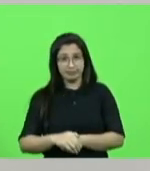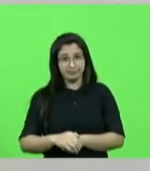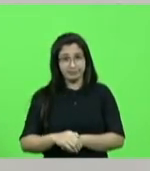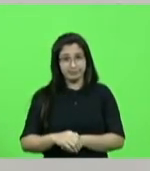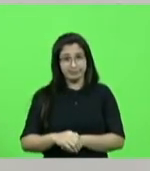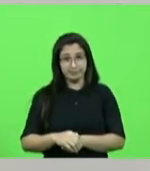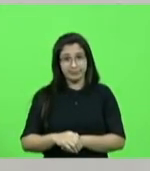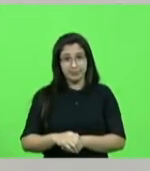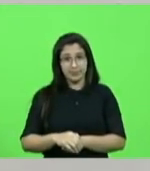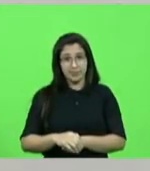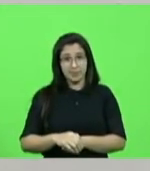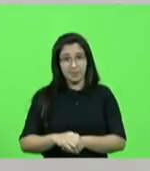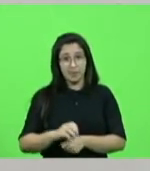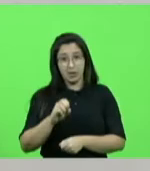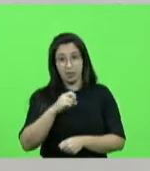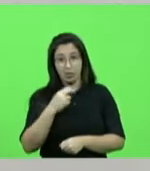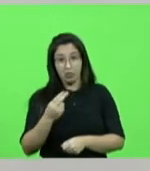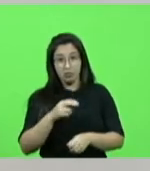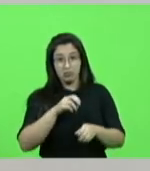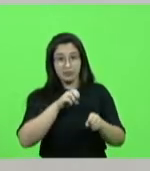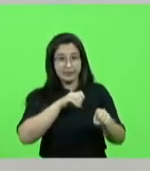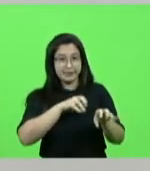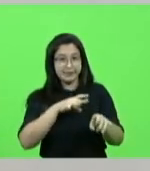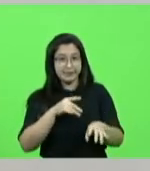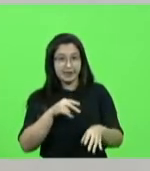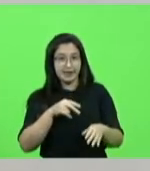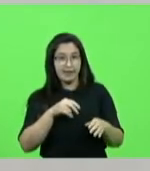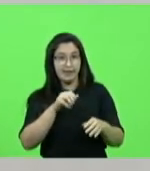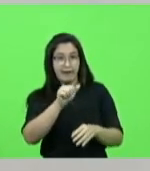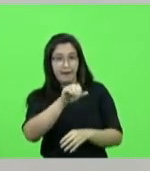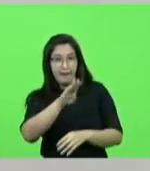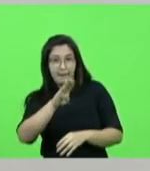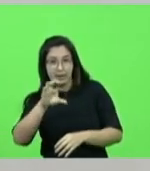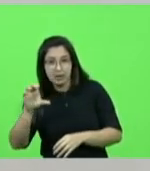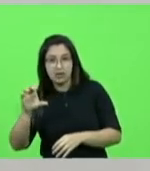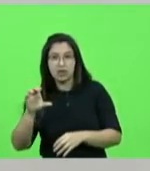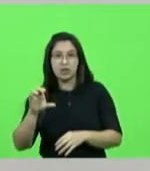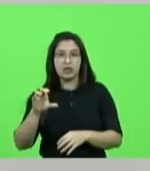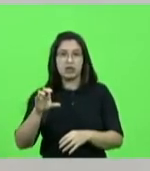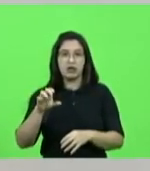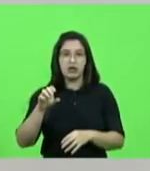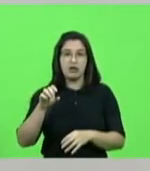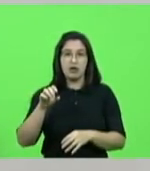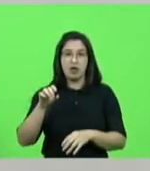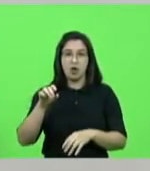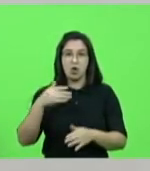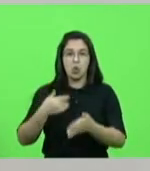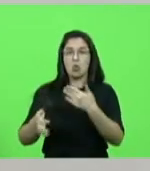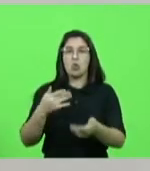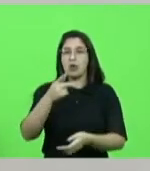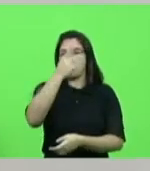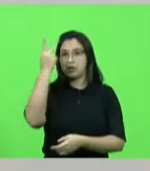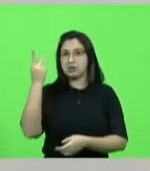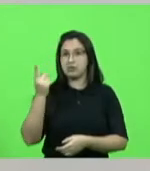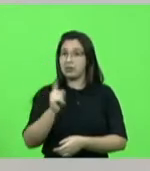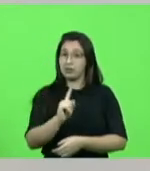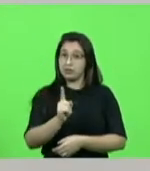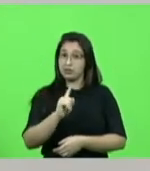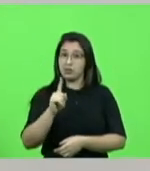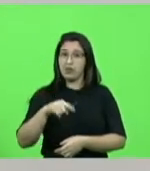A alfabetização não é para qualquer um. É a fase mais difícil.